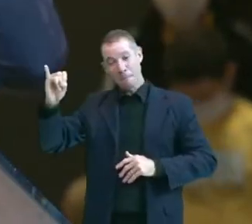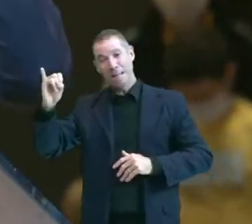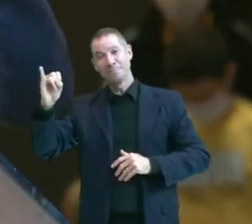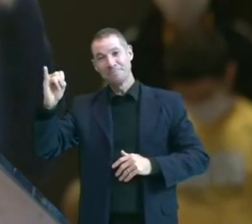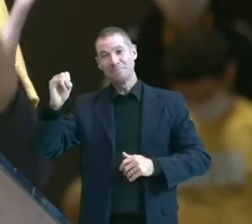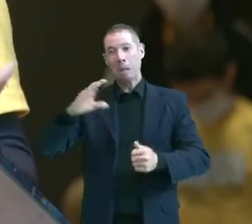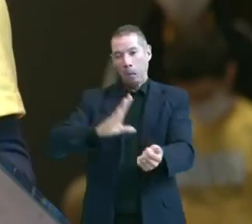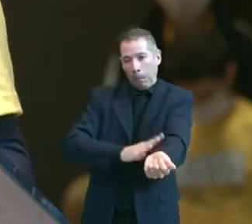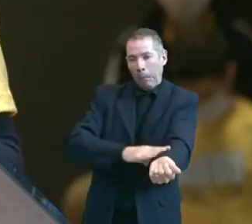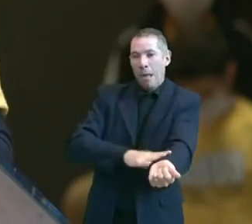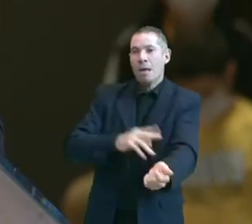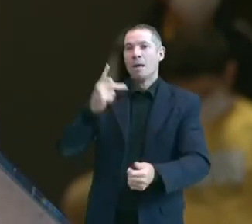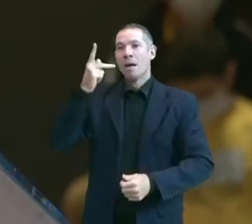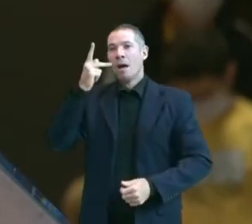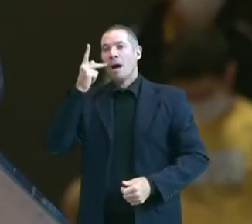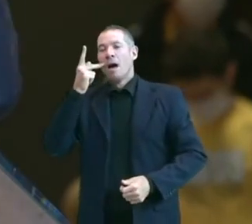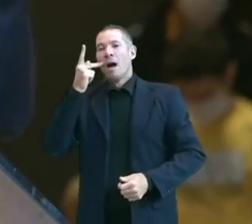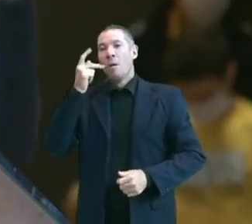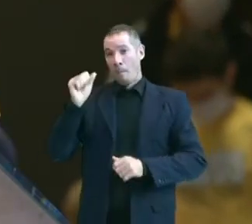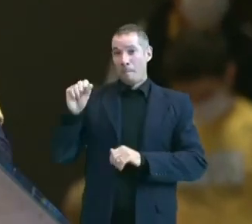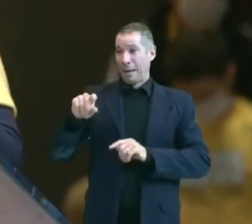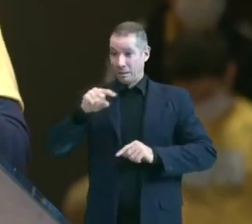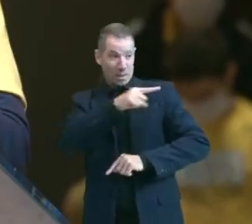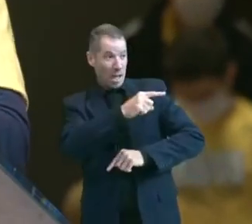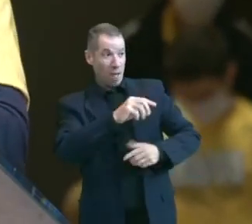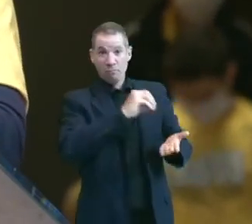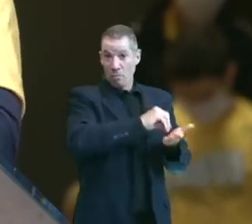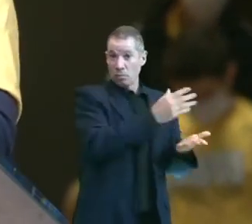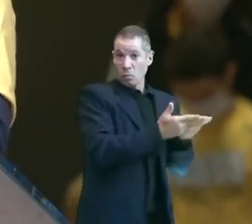E a mãe dele concluiu o tratamento, voltou para